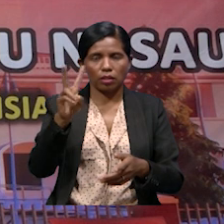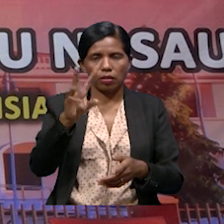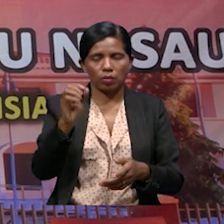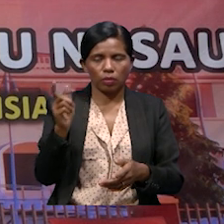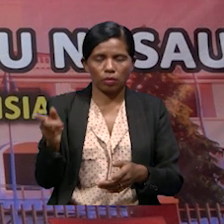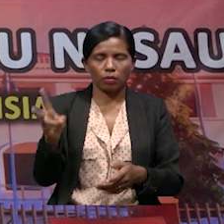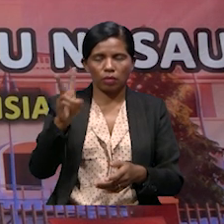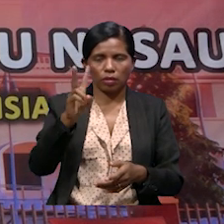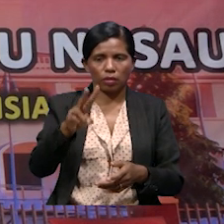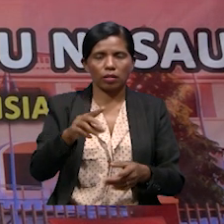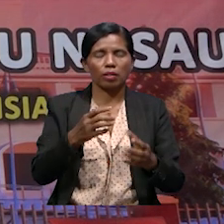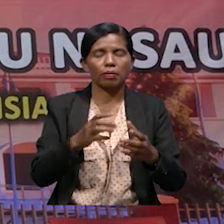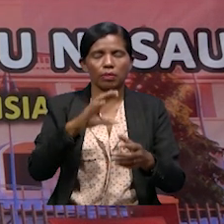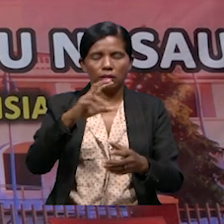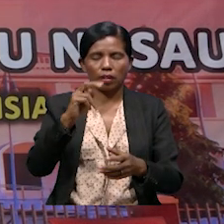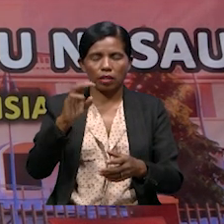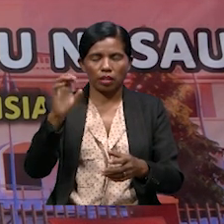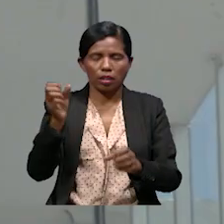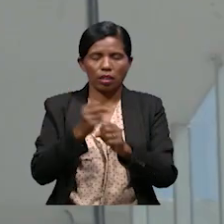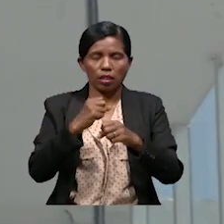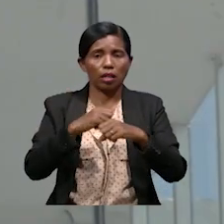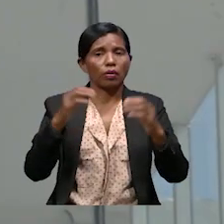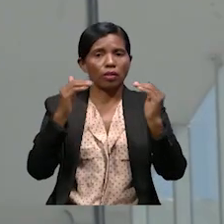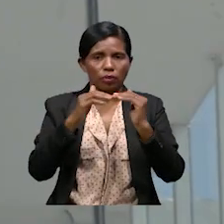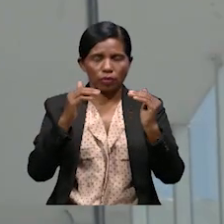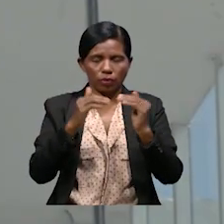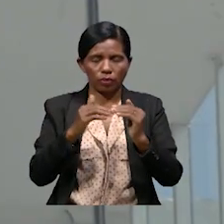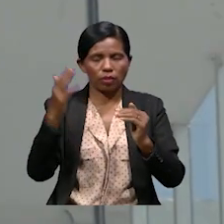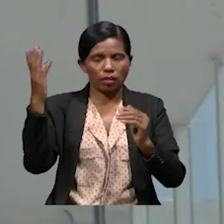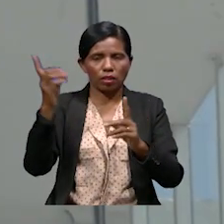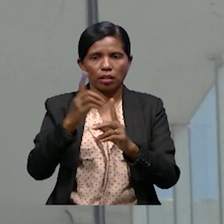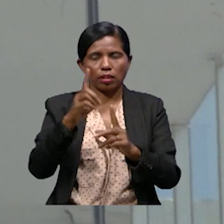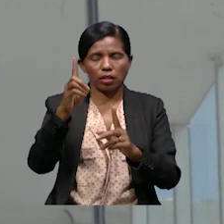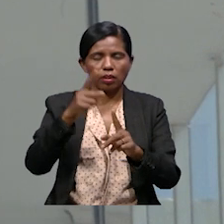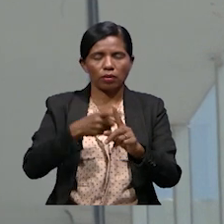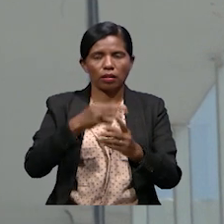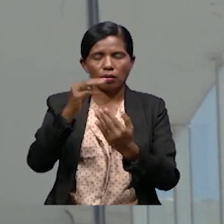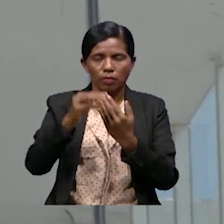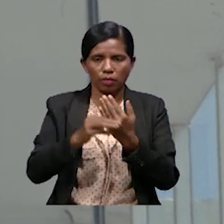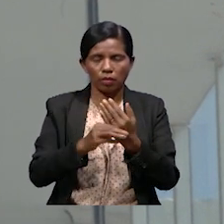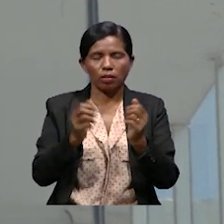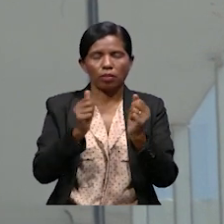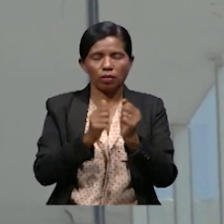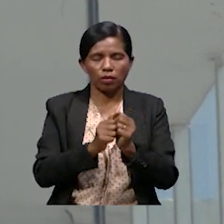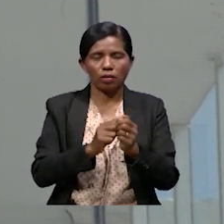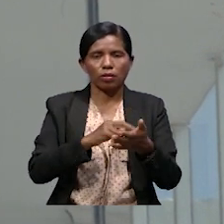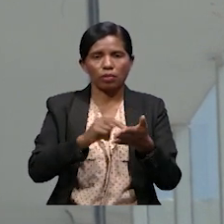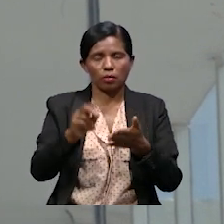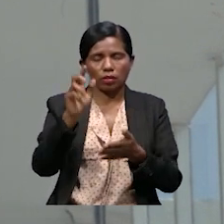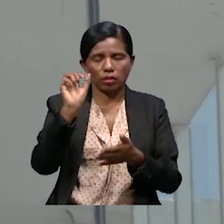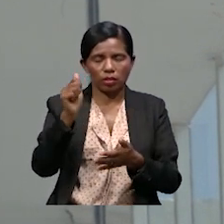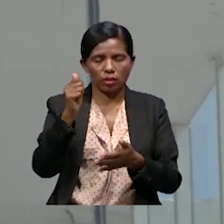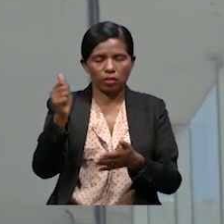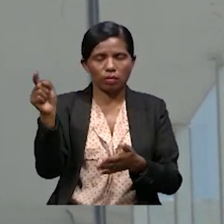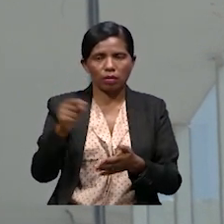5/3/Ruanulu-Resinrua, Rafoim CNH realiza plenária extraordinária e Halorum Ida Fulan Março, o acta número Sanulu barra